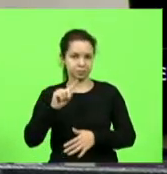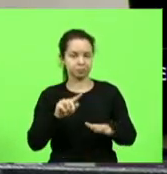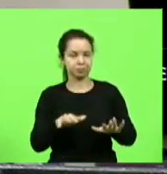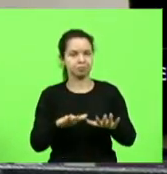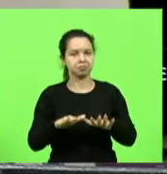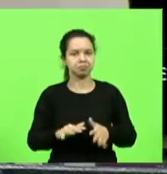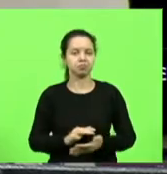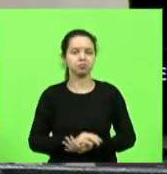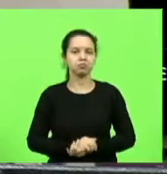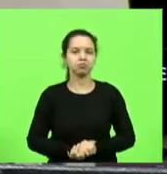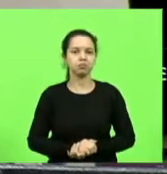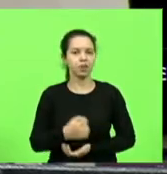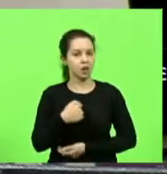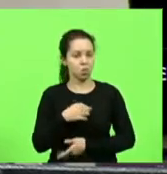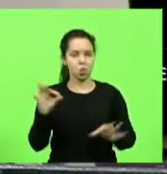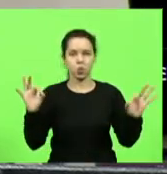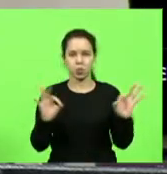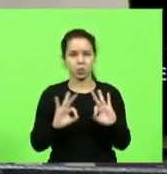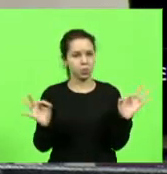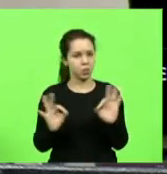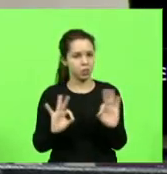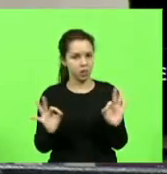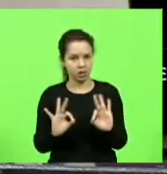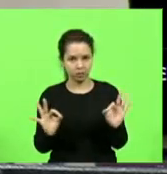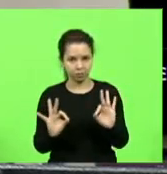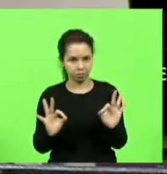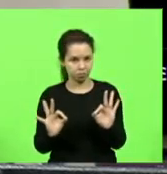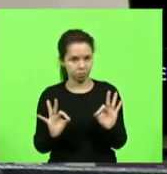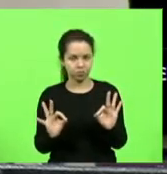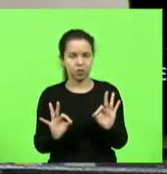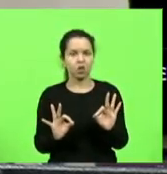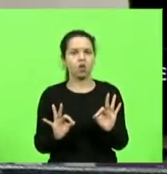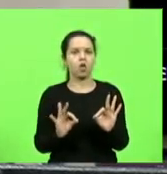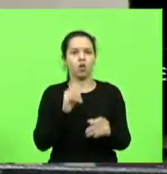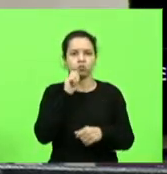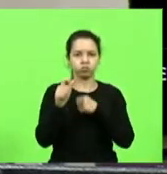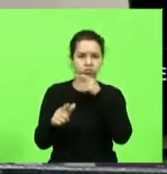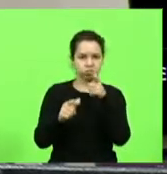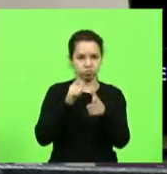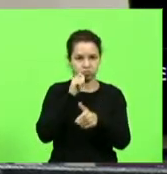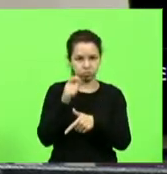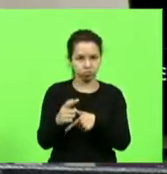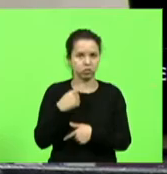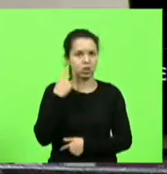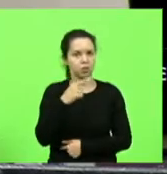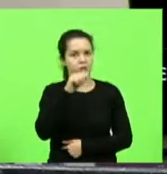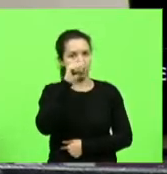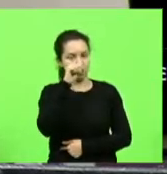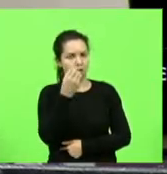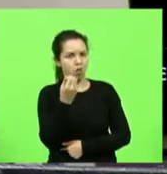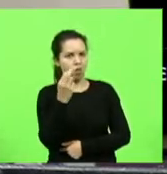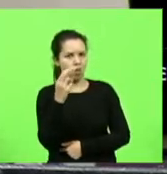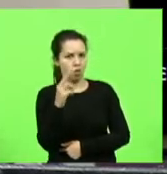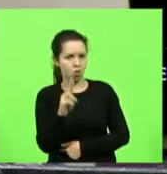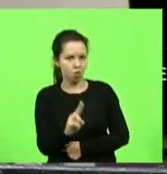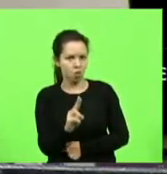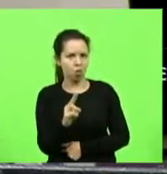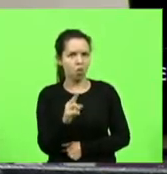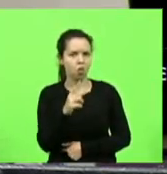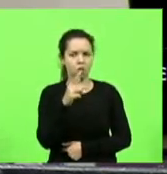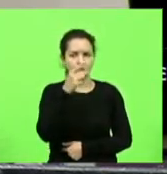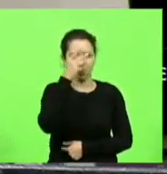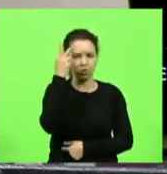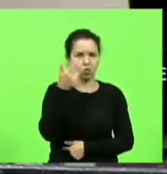nenhum momento, jamais ofendi, seja o colega deputado João Amin ou qualquer colega do